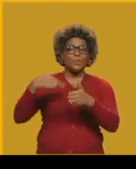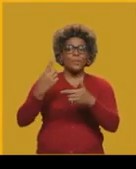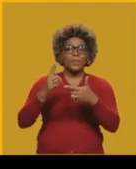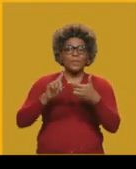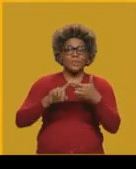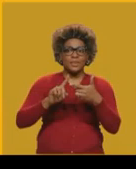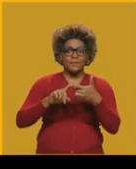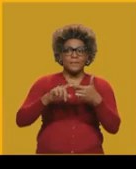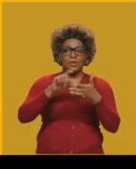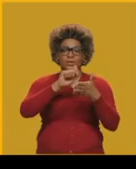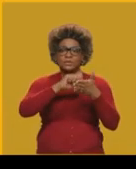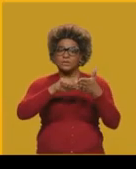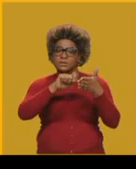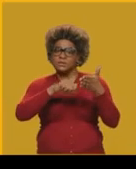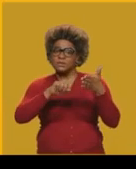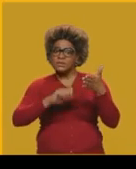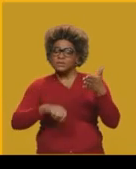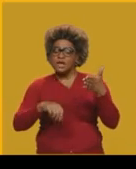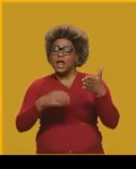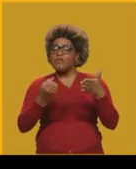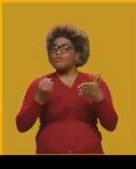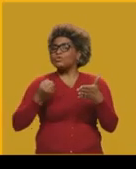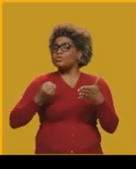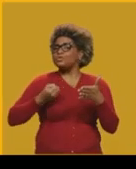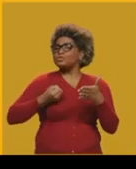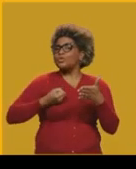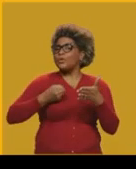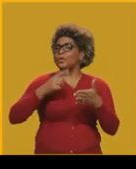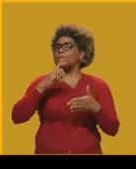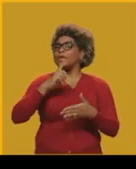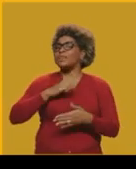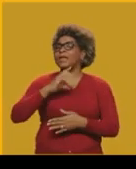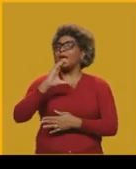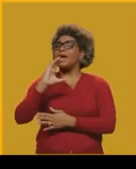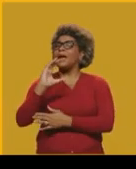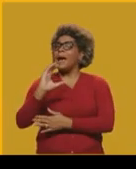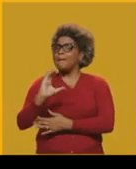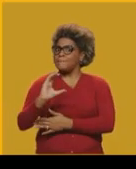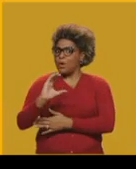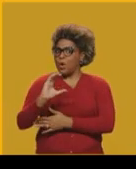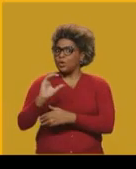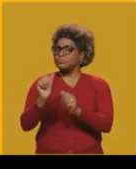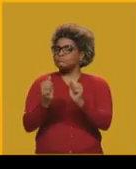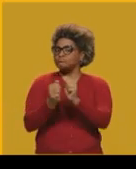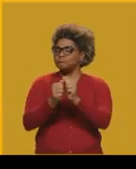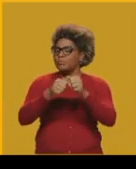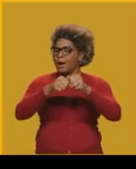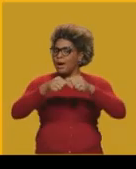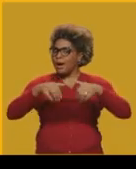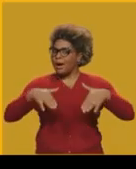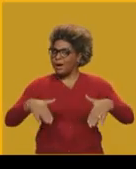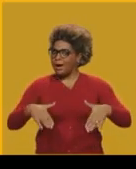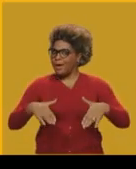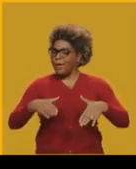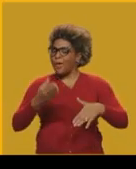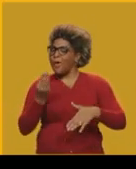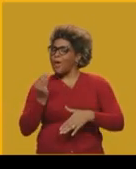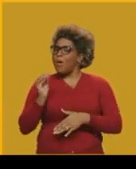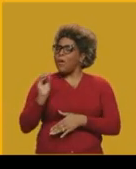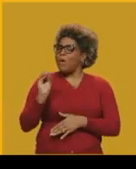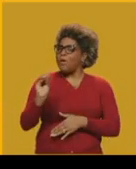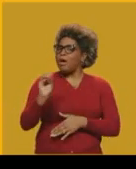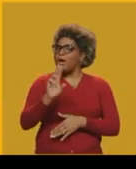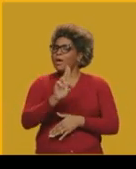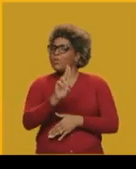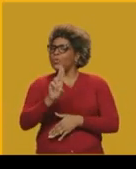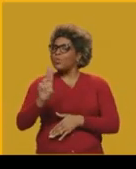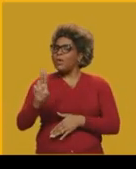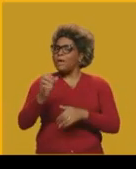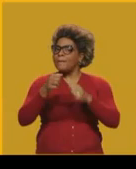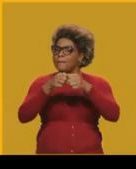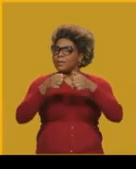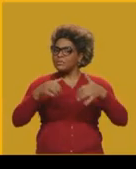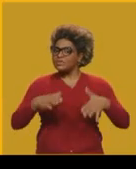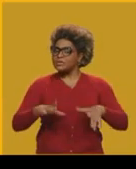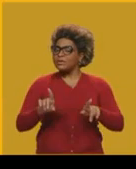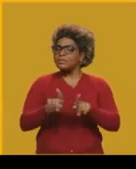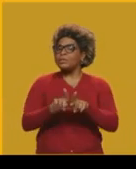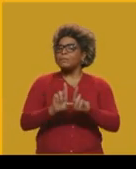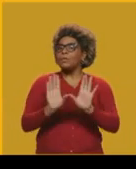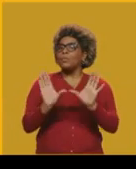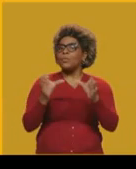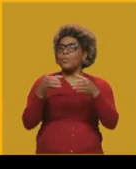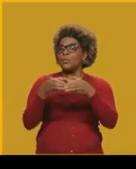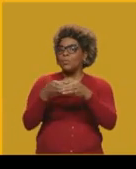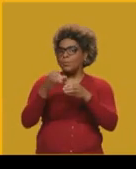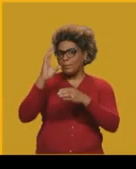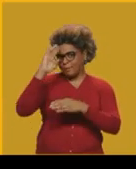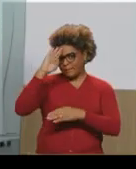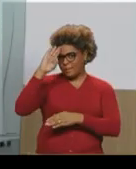número aonde está o carbono com a ramificação. Damos o nome da ramificação e o nome da cadeia principal.